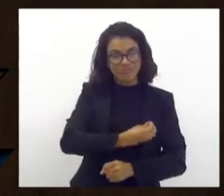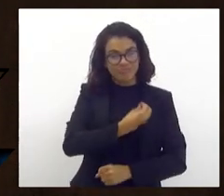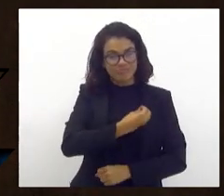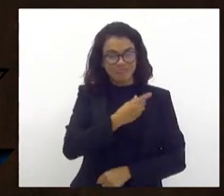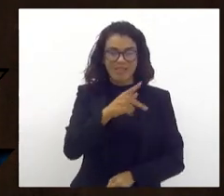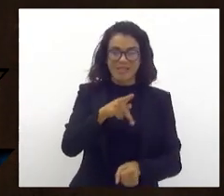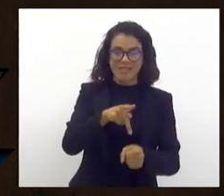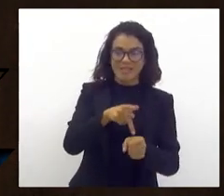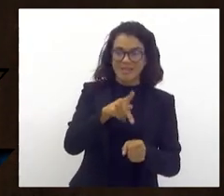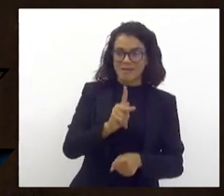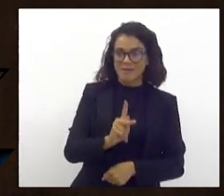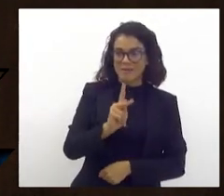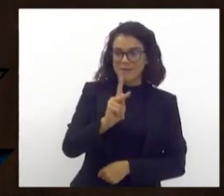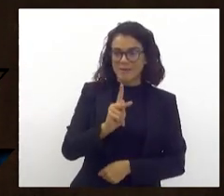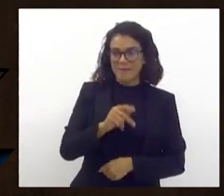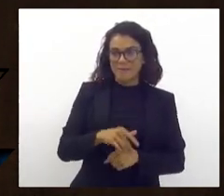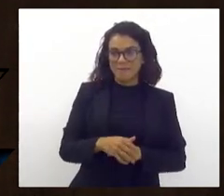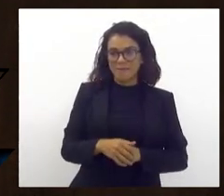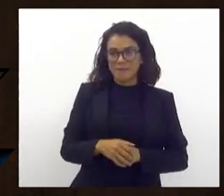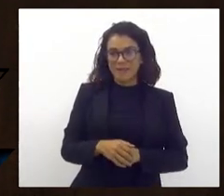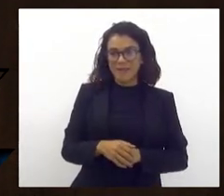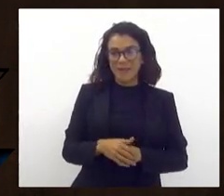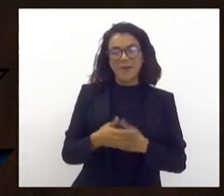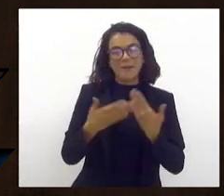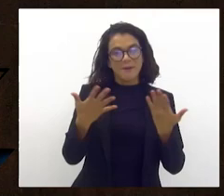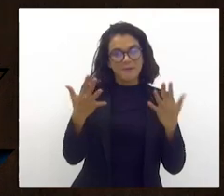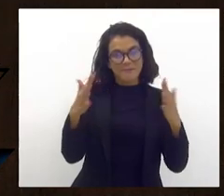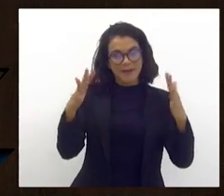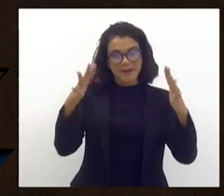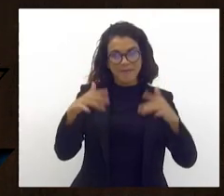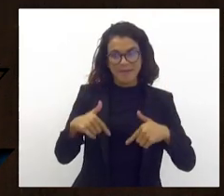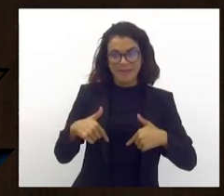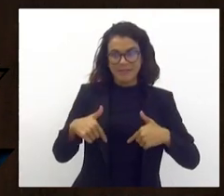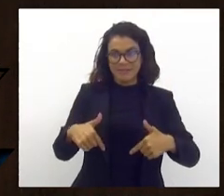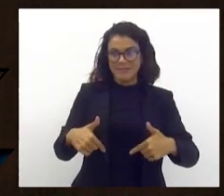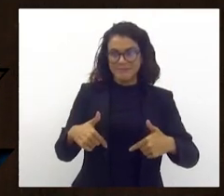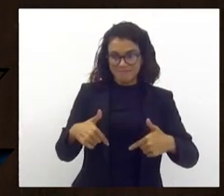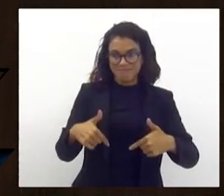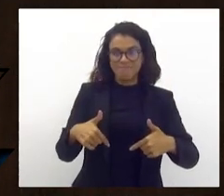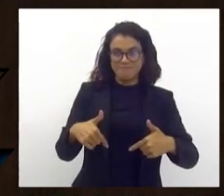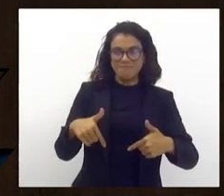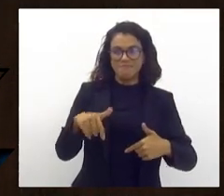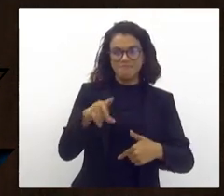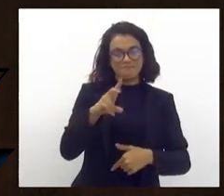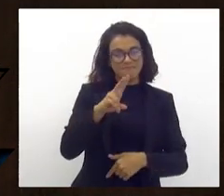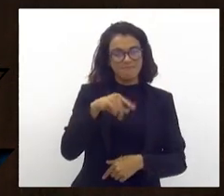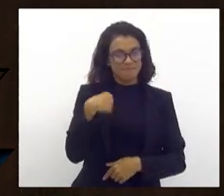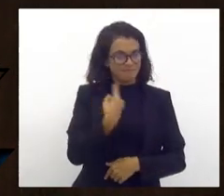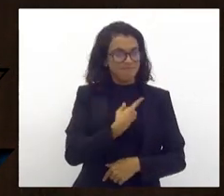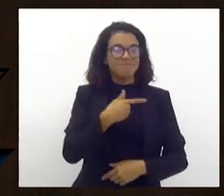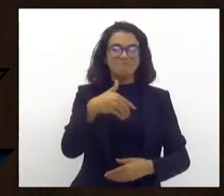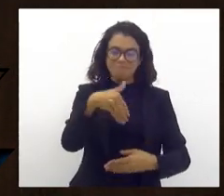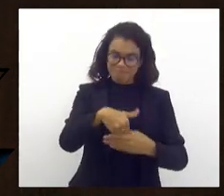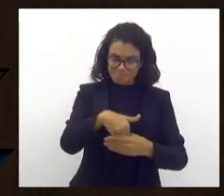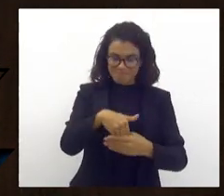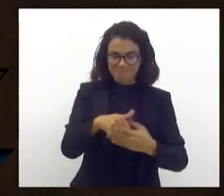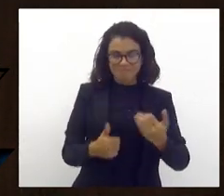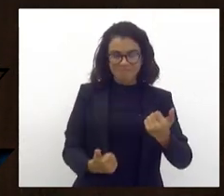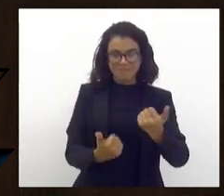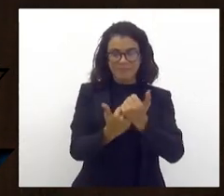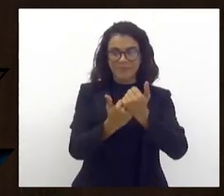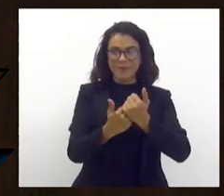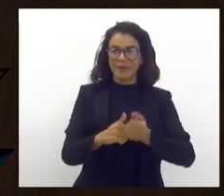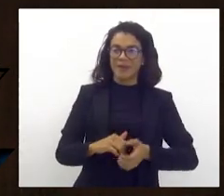nossa Petrobras. Parabéns pela iniciativa e certamente vai contar com o nosso voto e tem todo o nosso